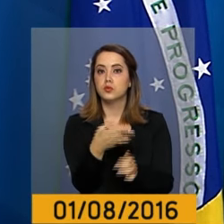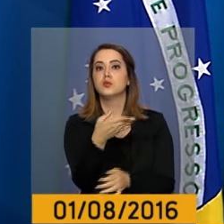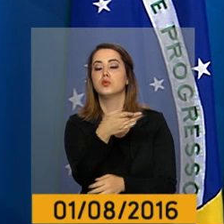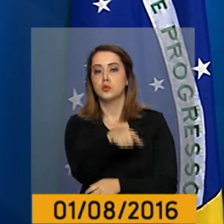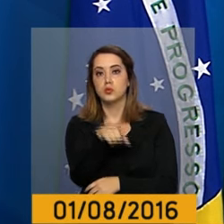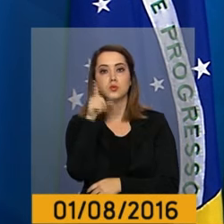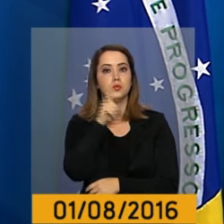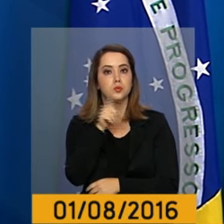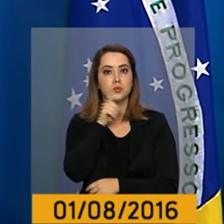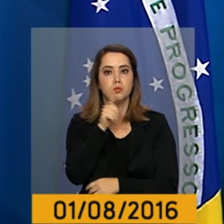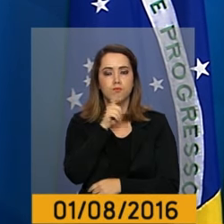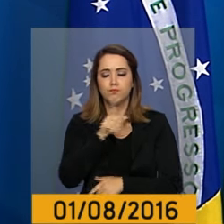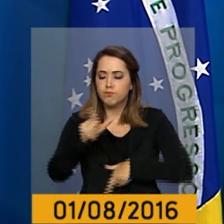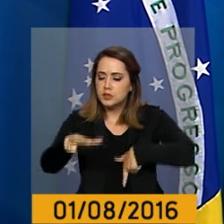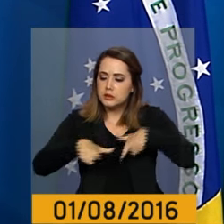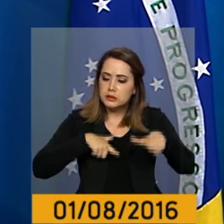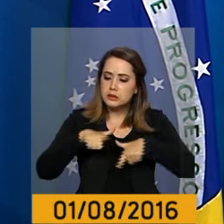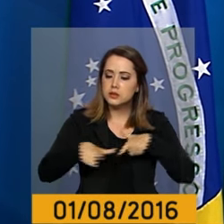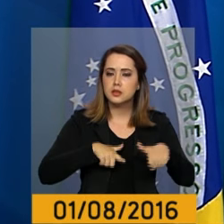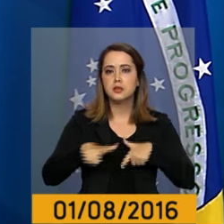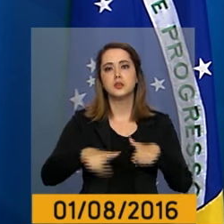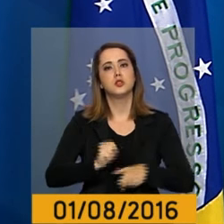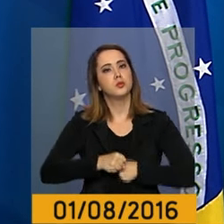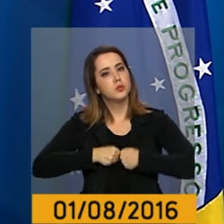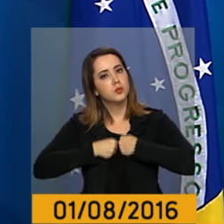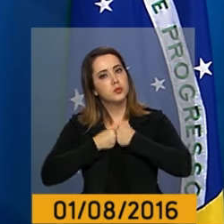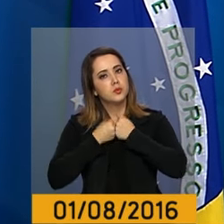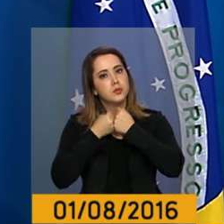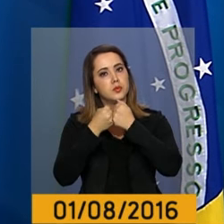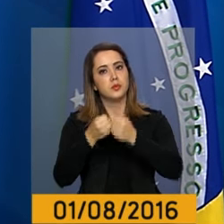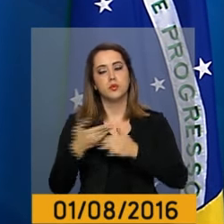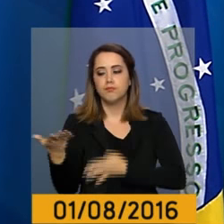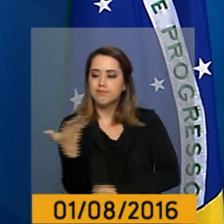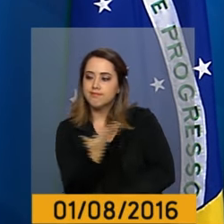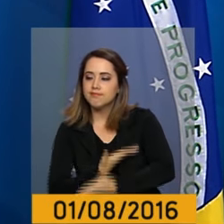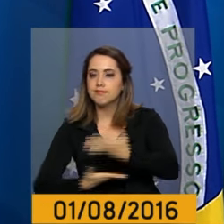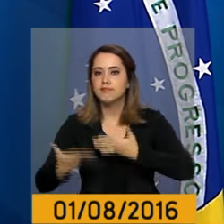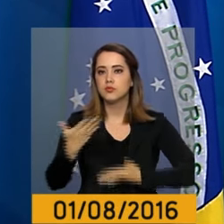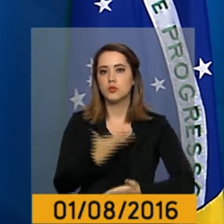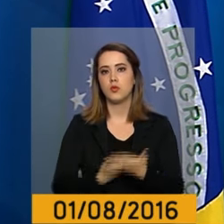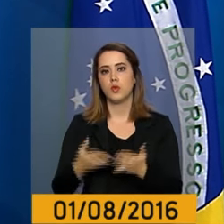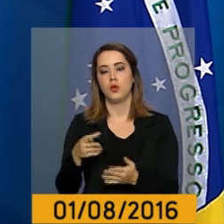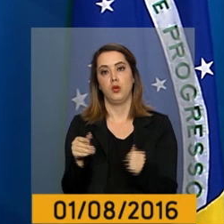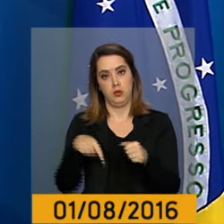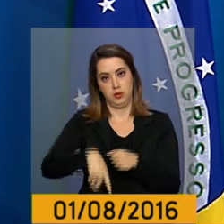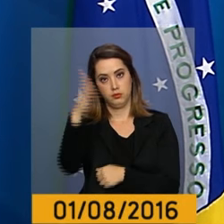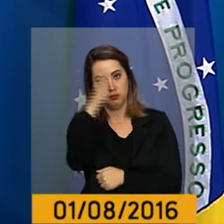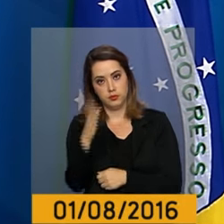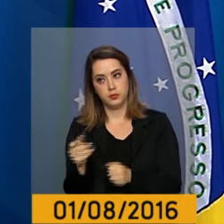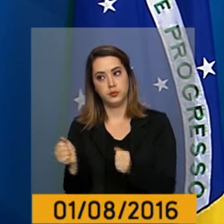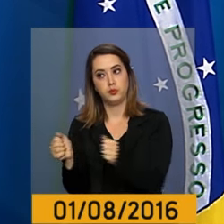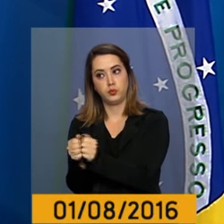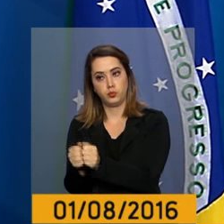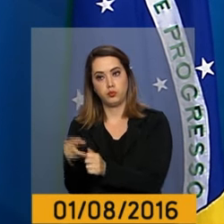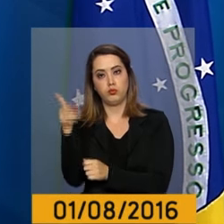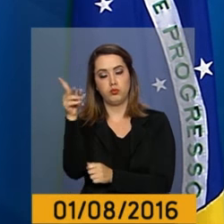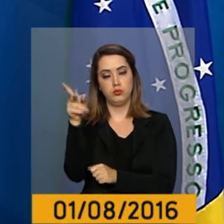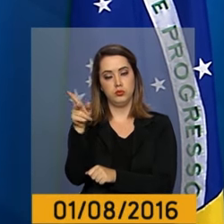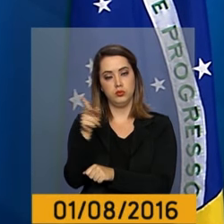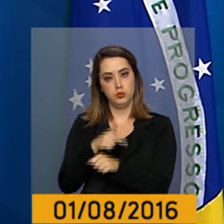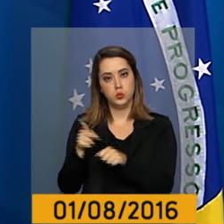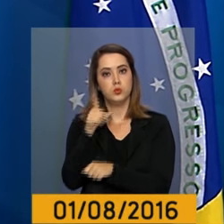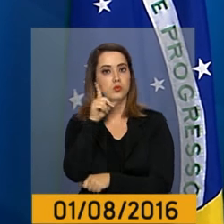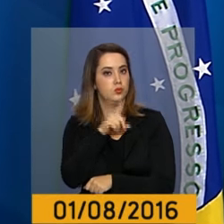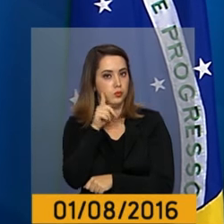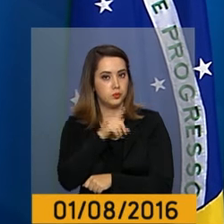enormemente para obter este ajustamento entre o Brasil e os Estados Unidos. Aliás, não